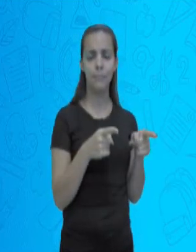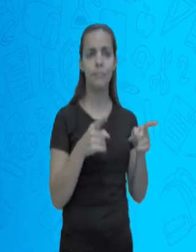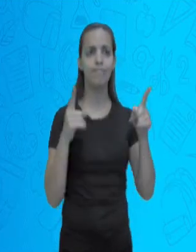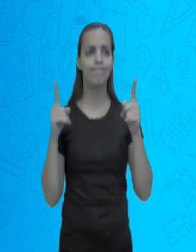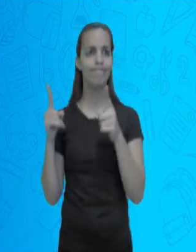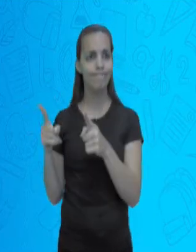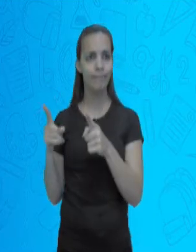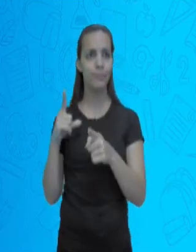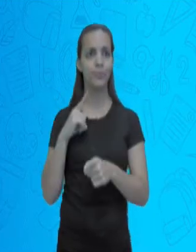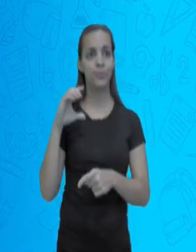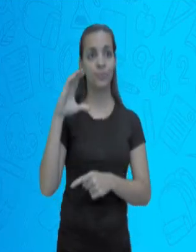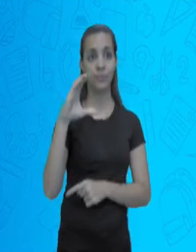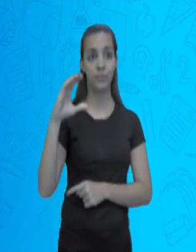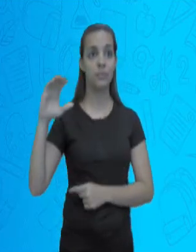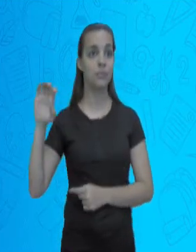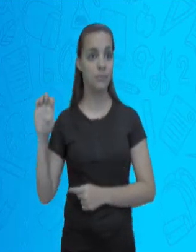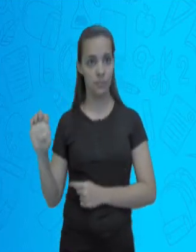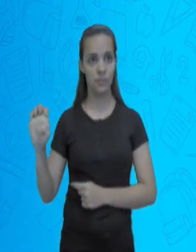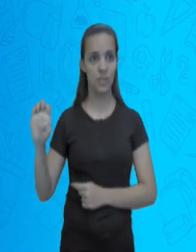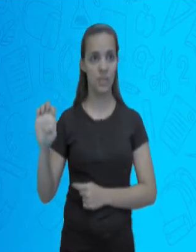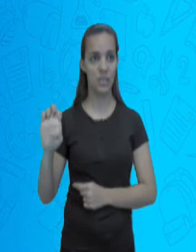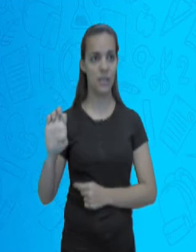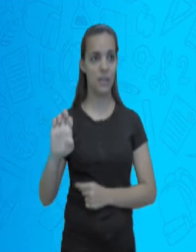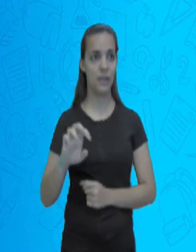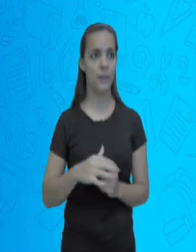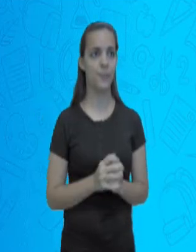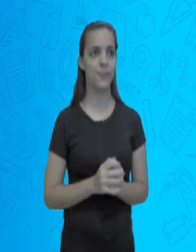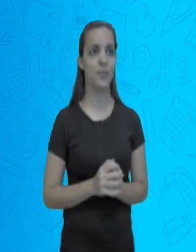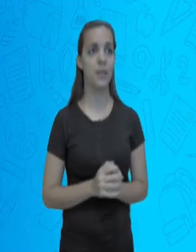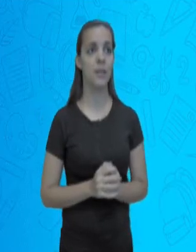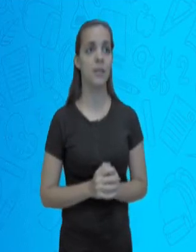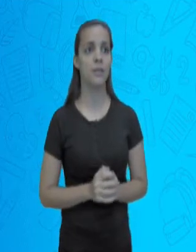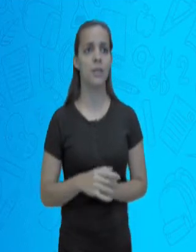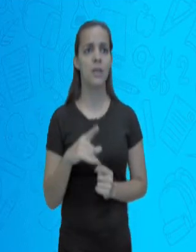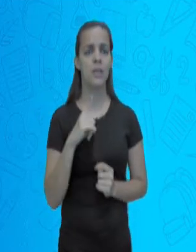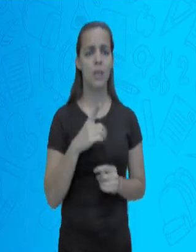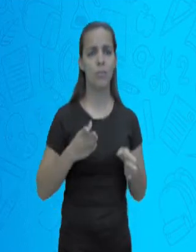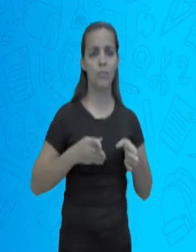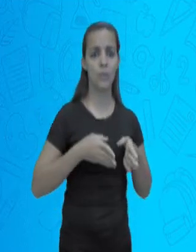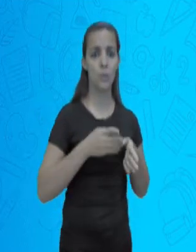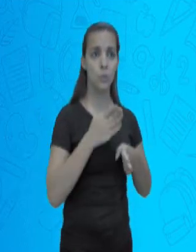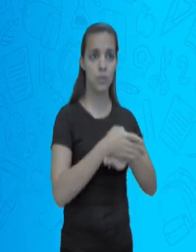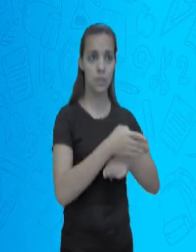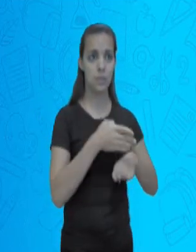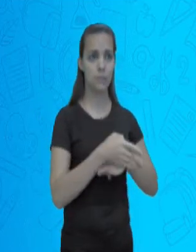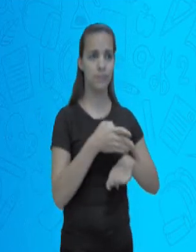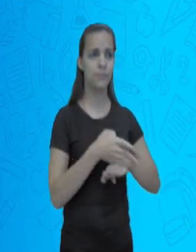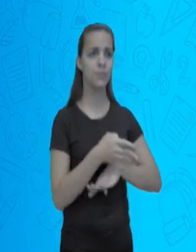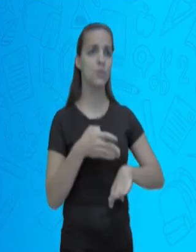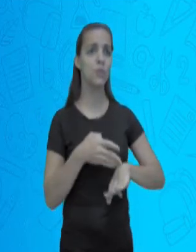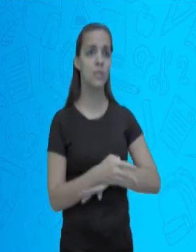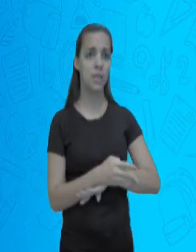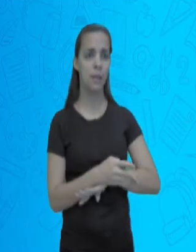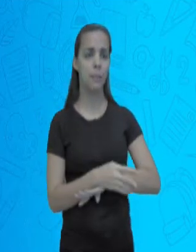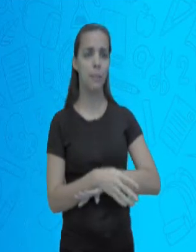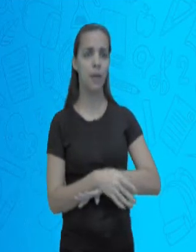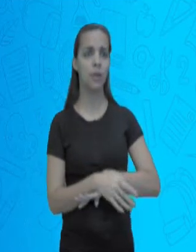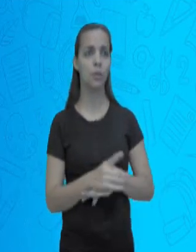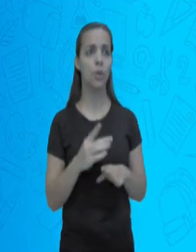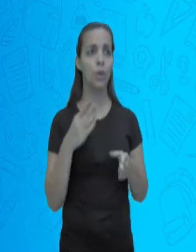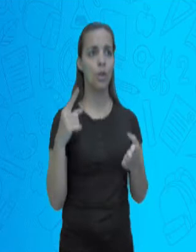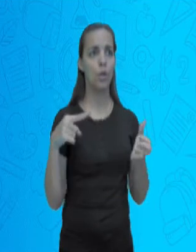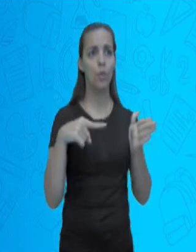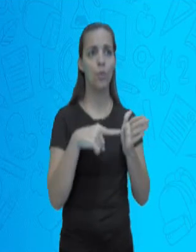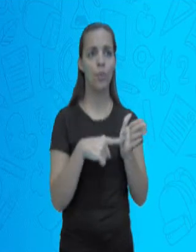CE, ponto D também, está dividindo o segmento CE ao meio, determine